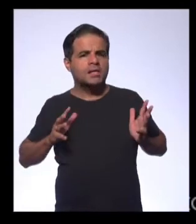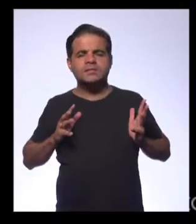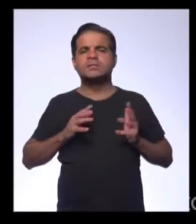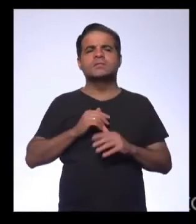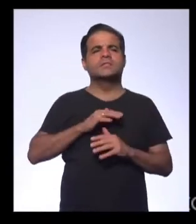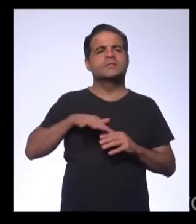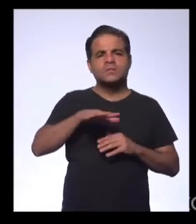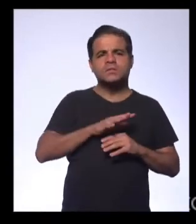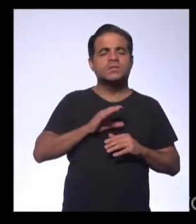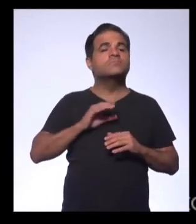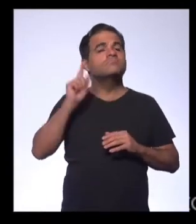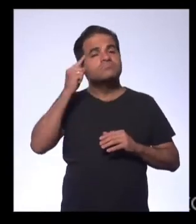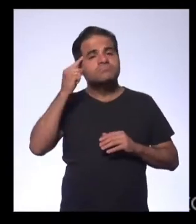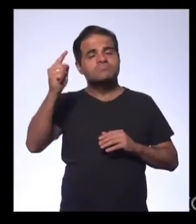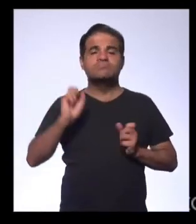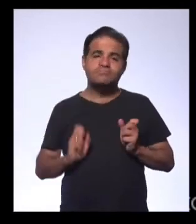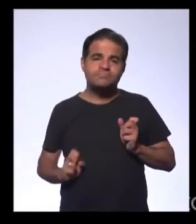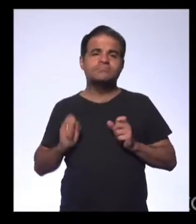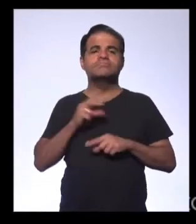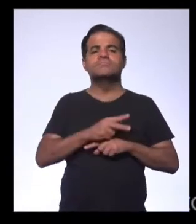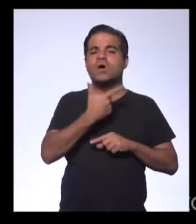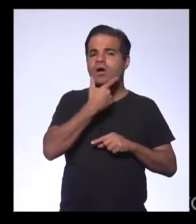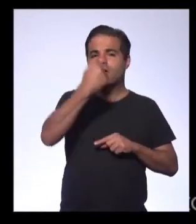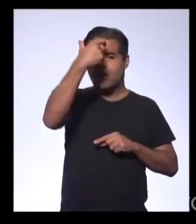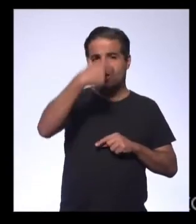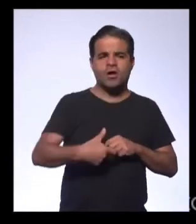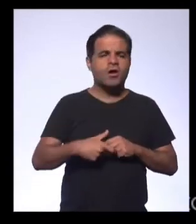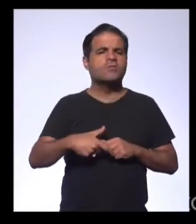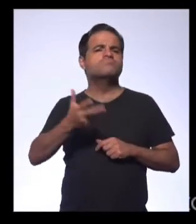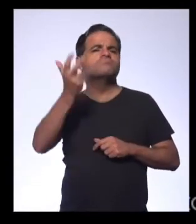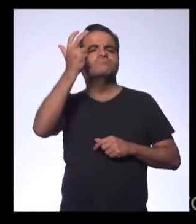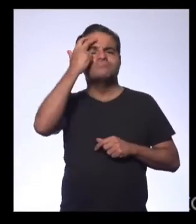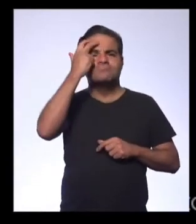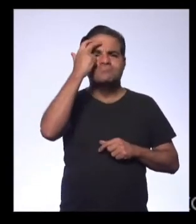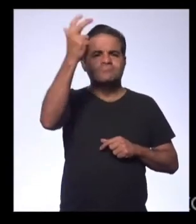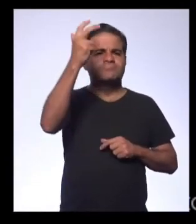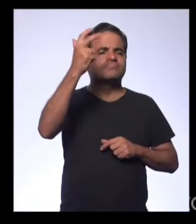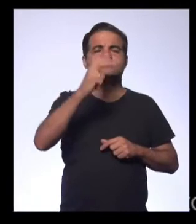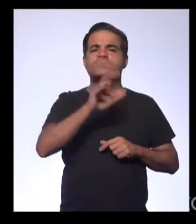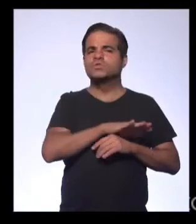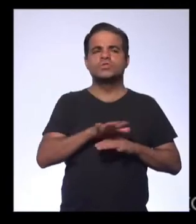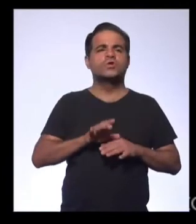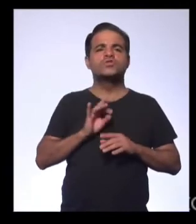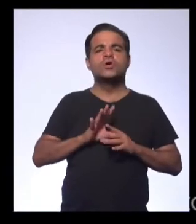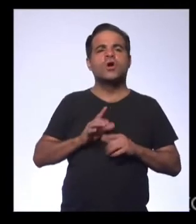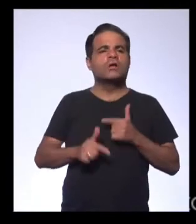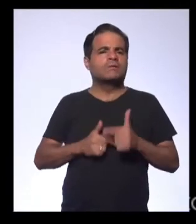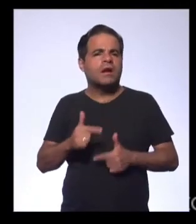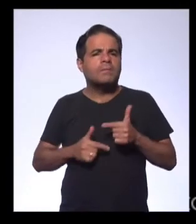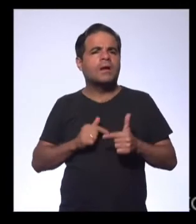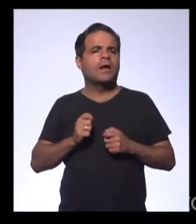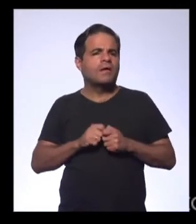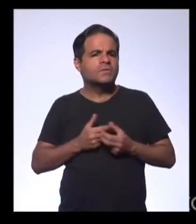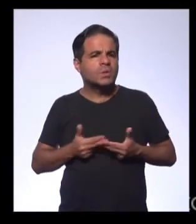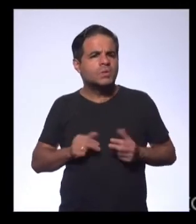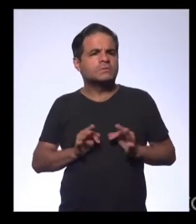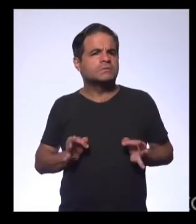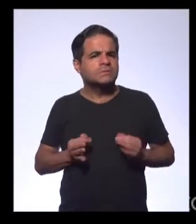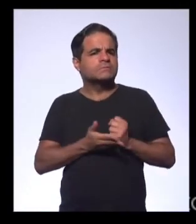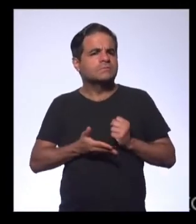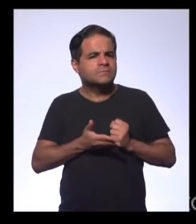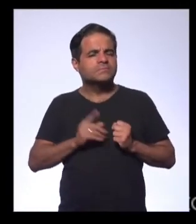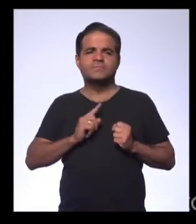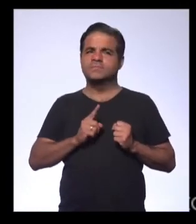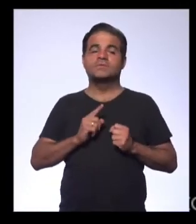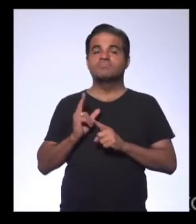da arte clássica, e sim se tornarem homens intelectuais e não só meros artesãos. Esse período